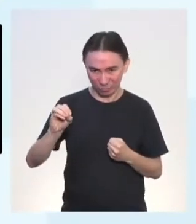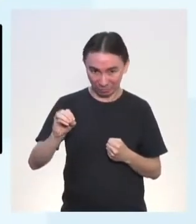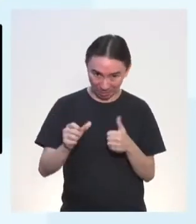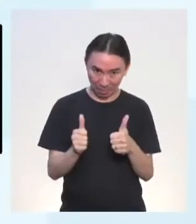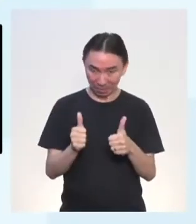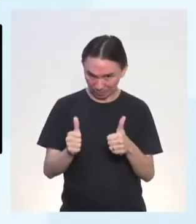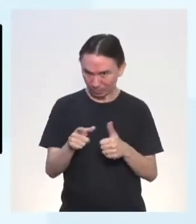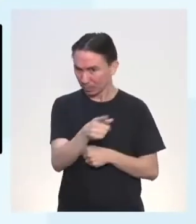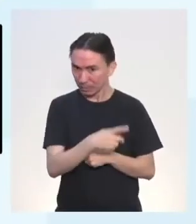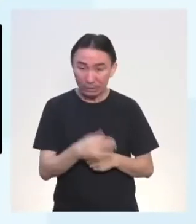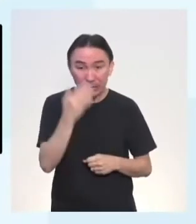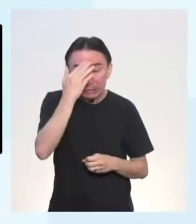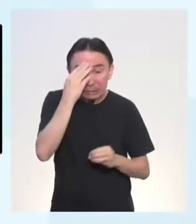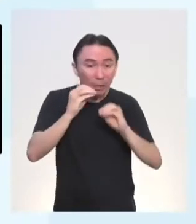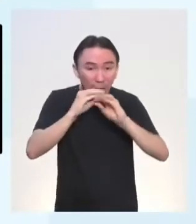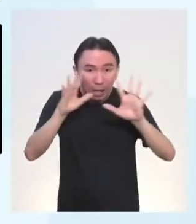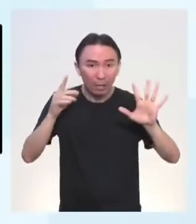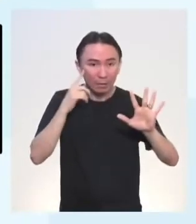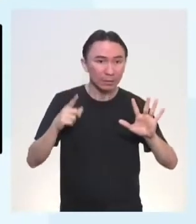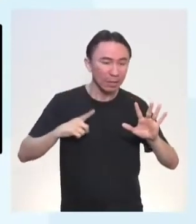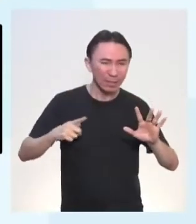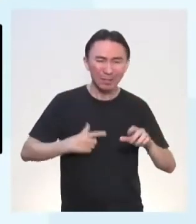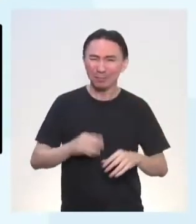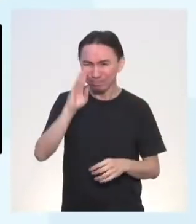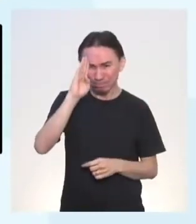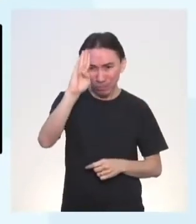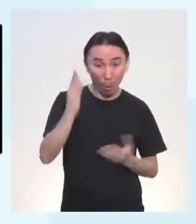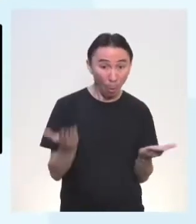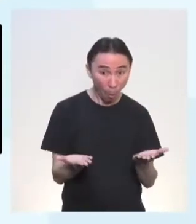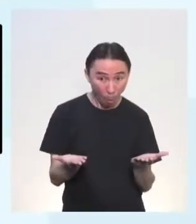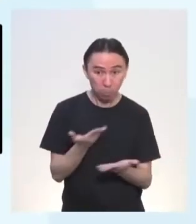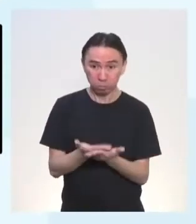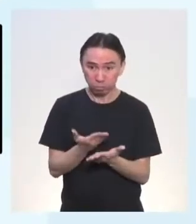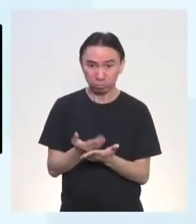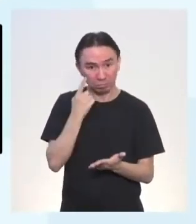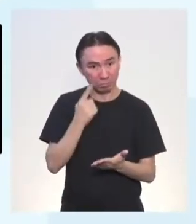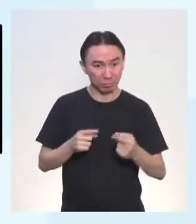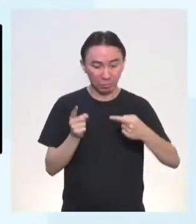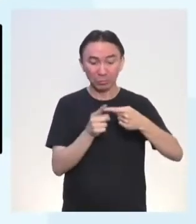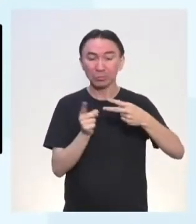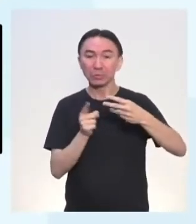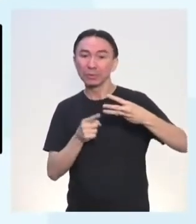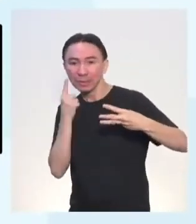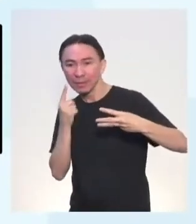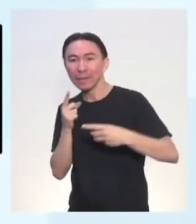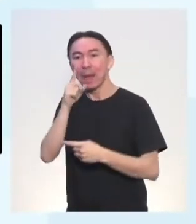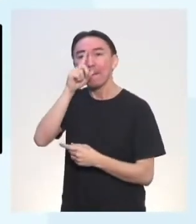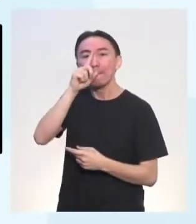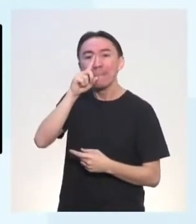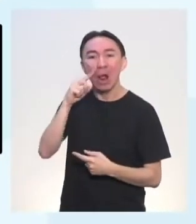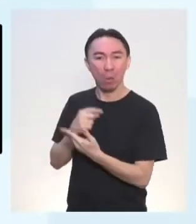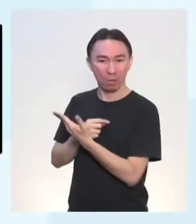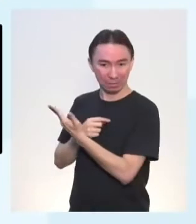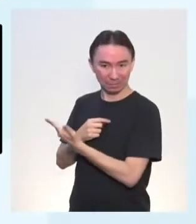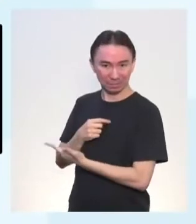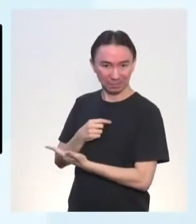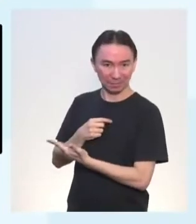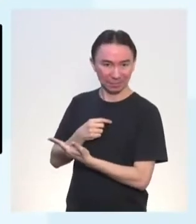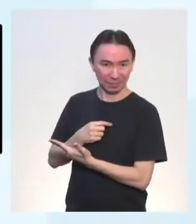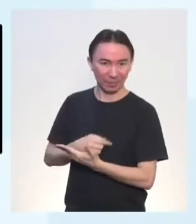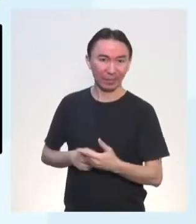iremos enfatizar esses 3 que estão grifados aí em amarelo, ok? Então, tempos verbais do modo